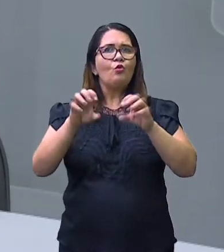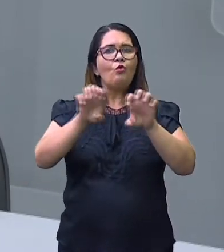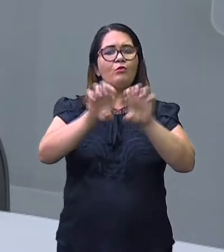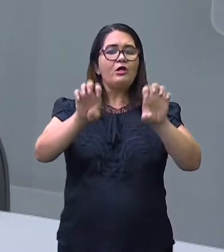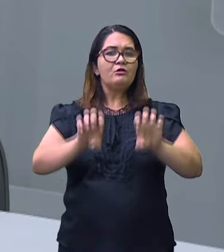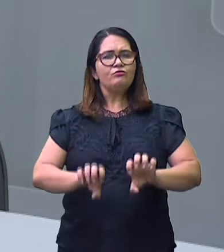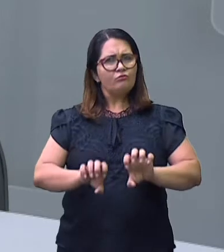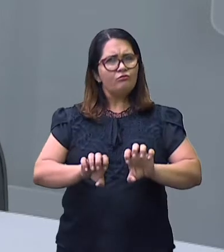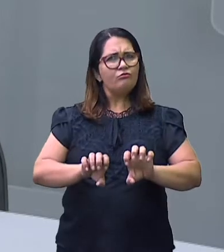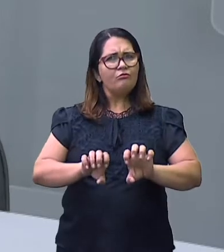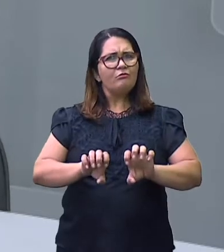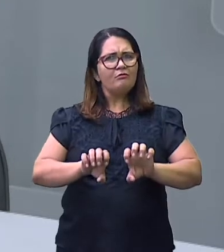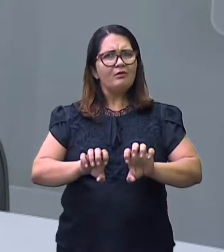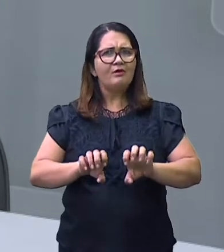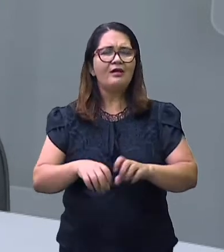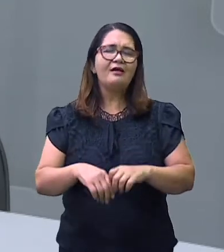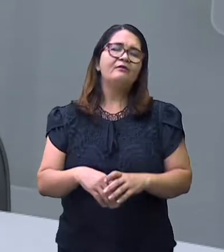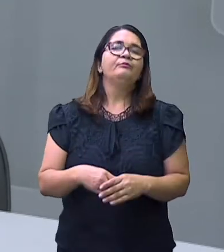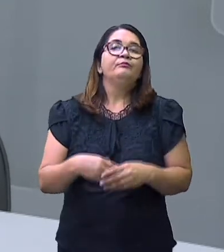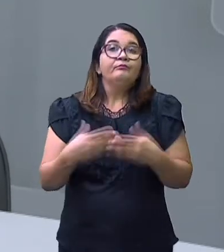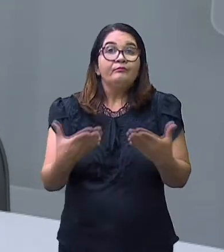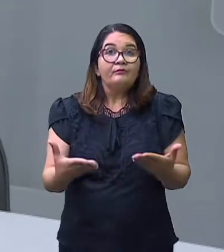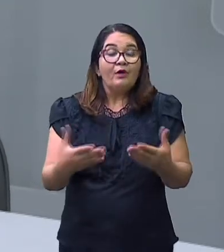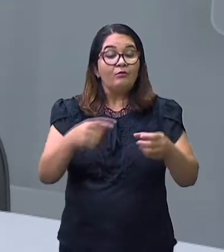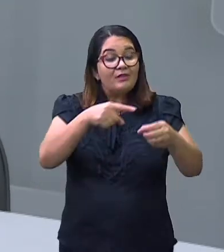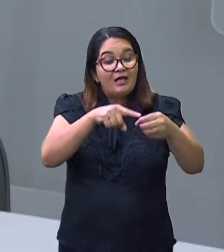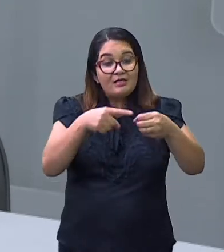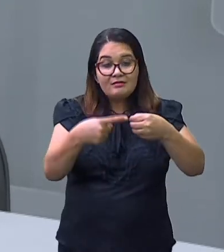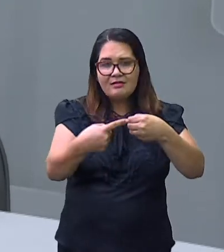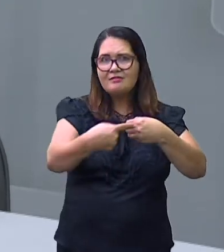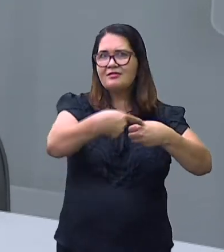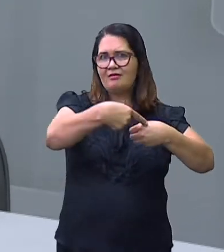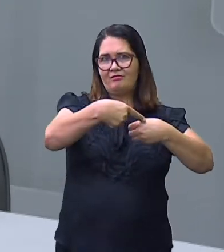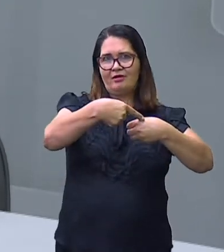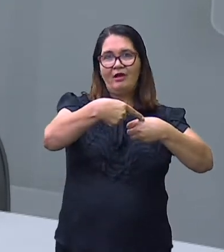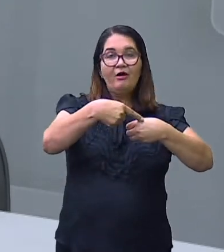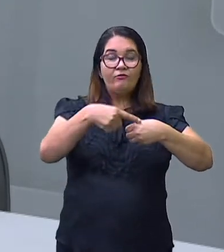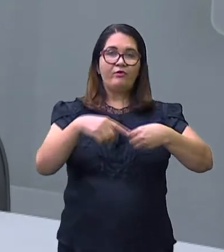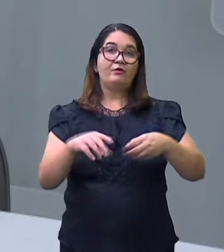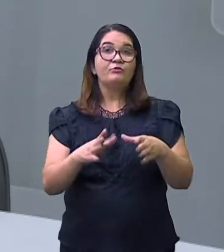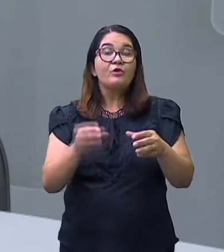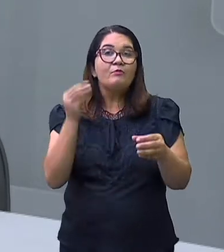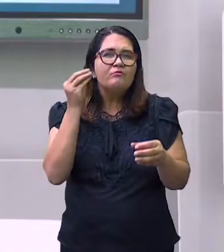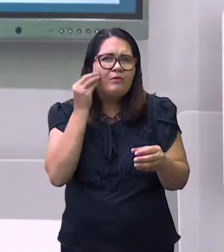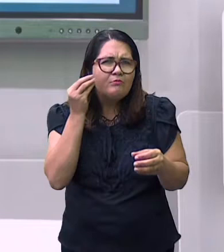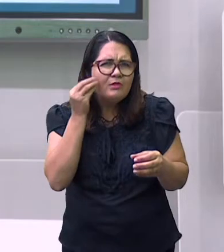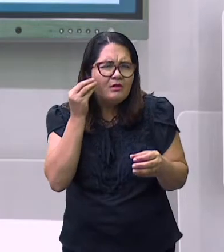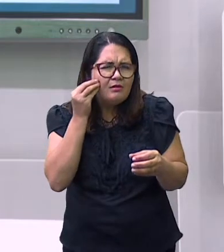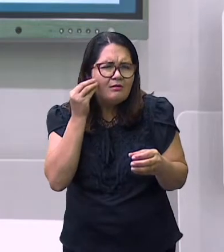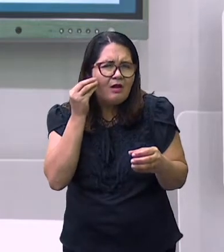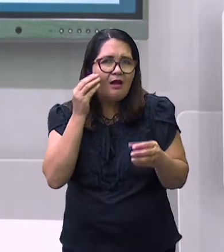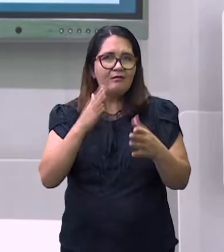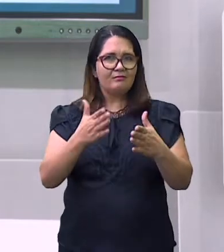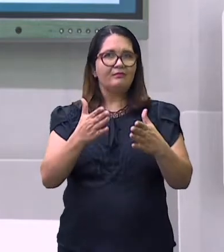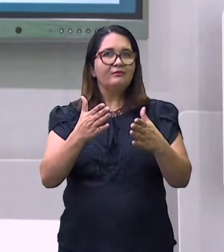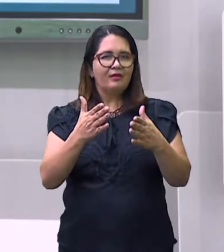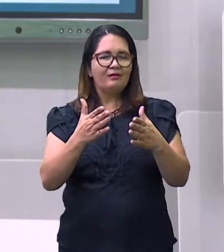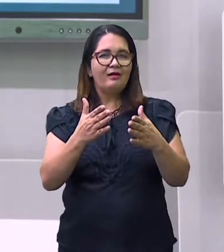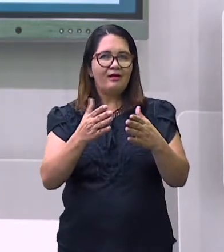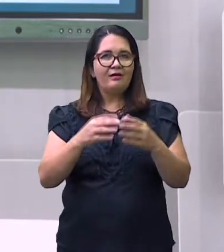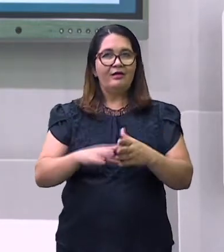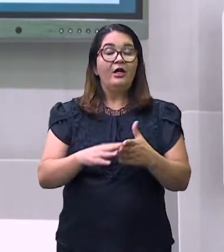material. Então, vamos tentar fazer essa parede celular, né? O mais próximo possível do que tem na